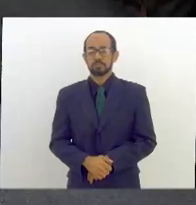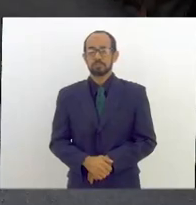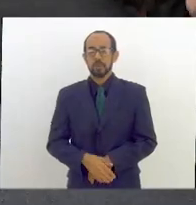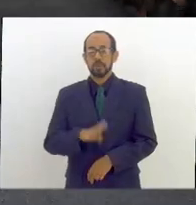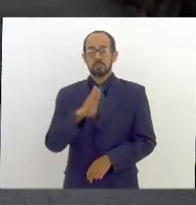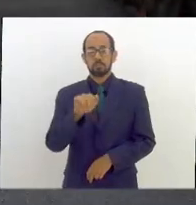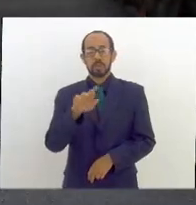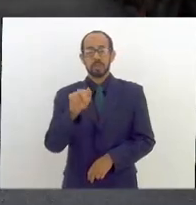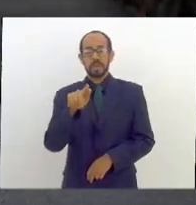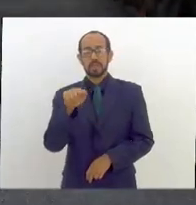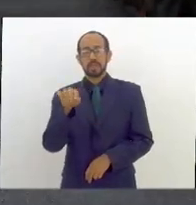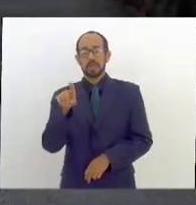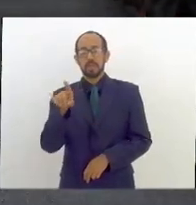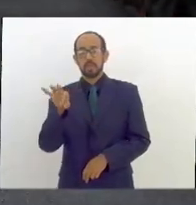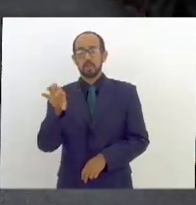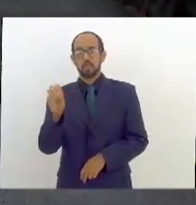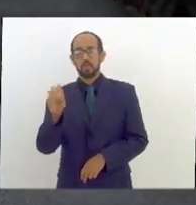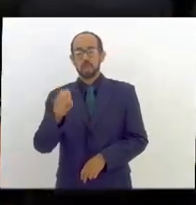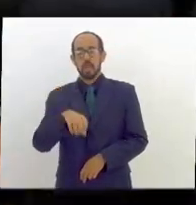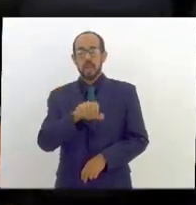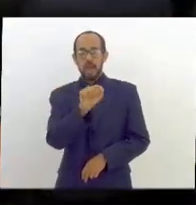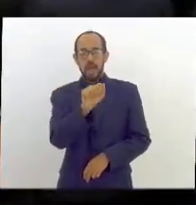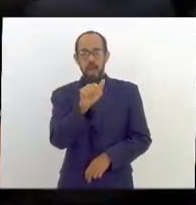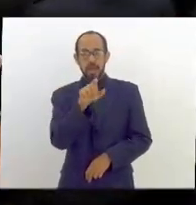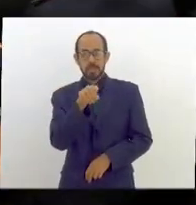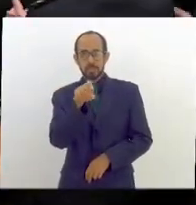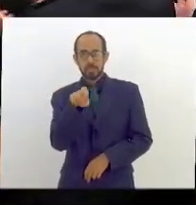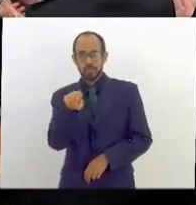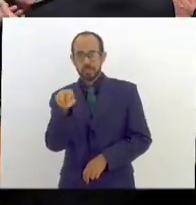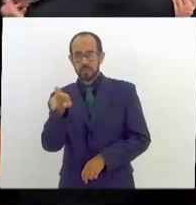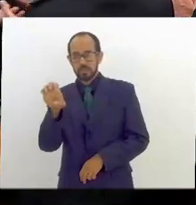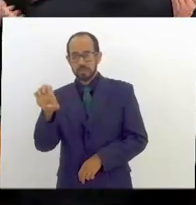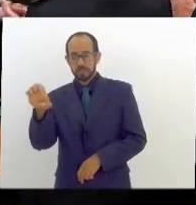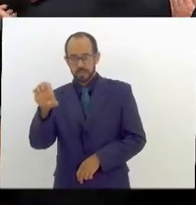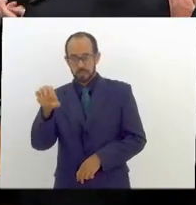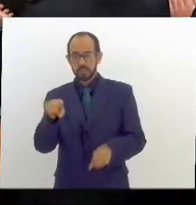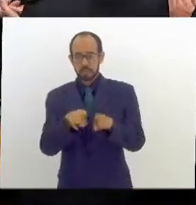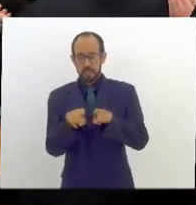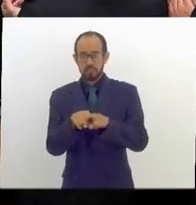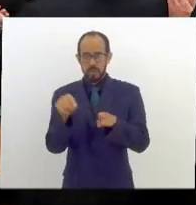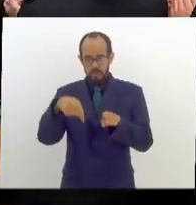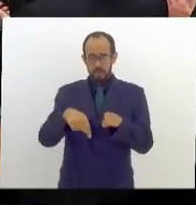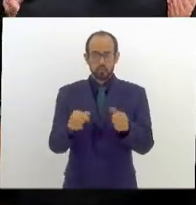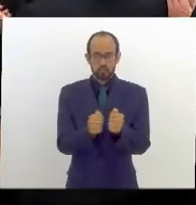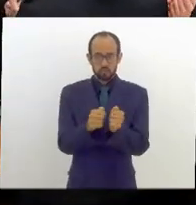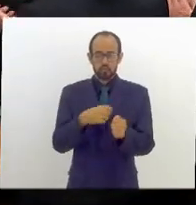Brigadeiro Engenheiro Alexandre Arthur Macena Javoski, por favor, está conosco.